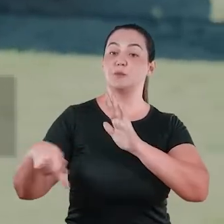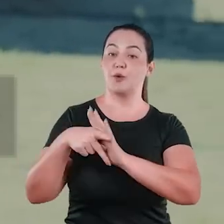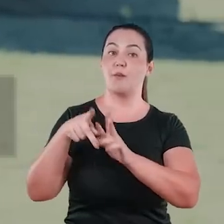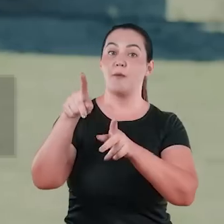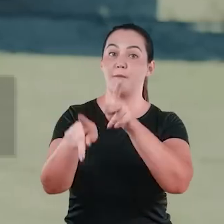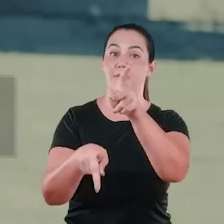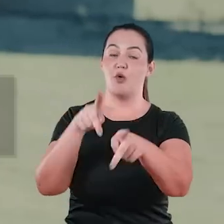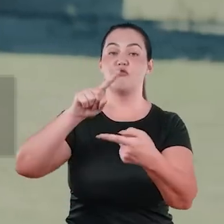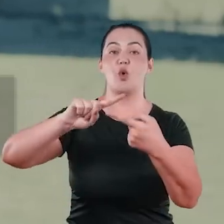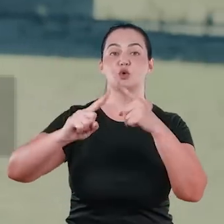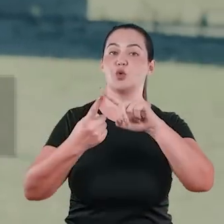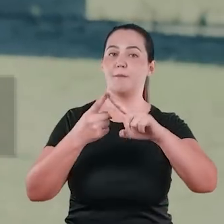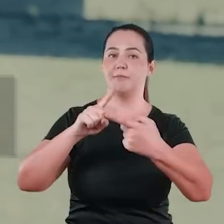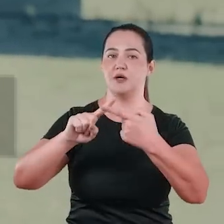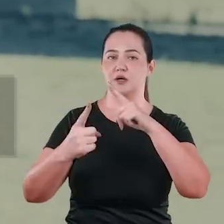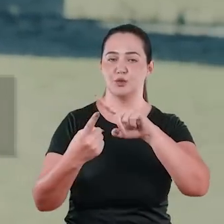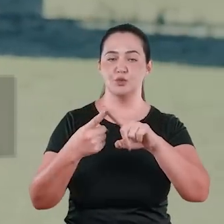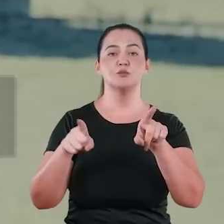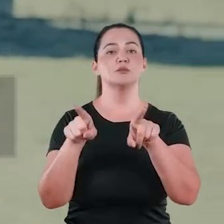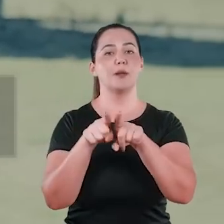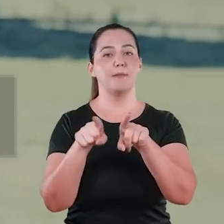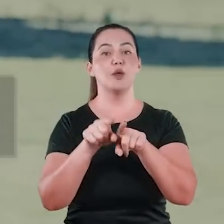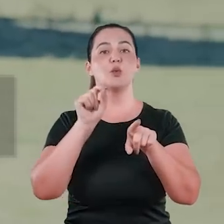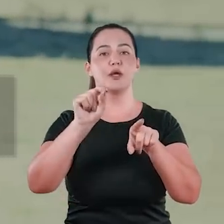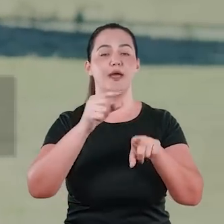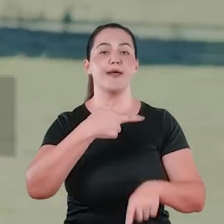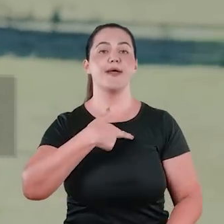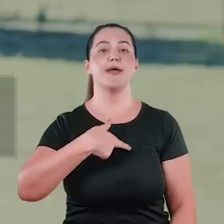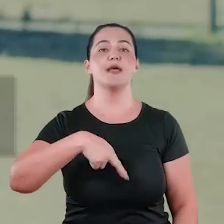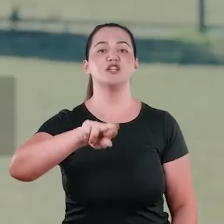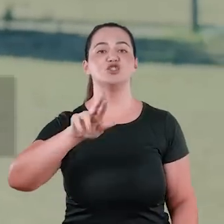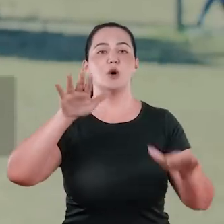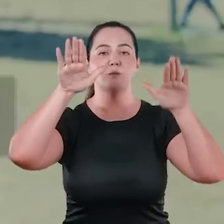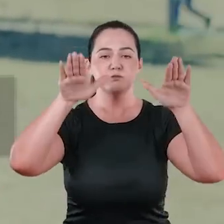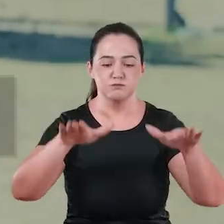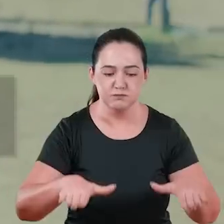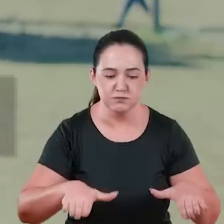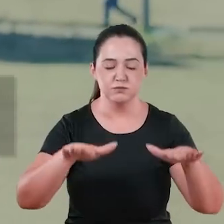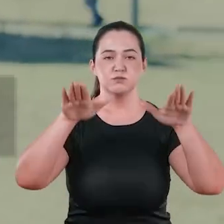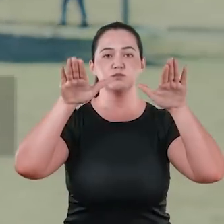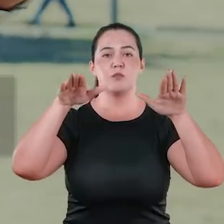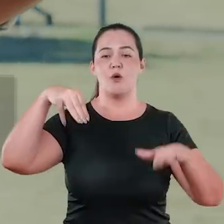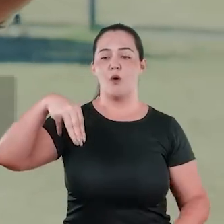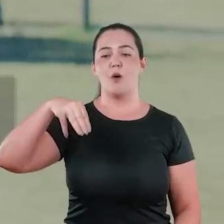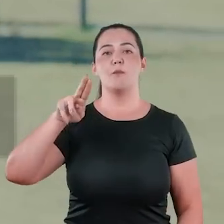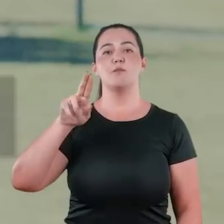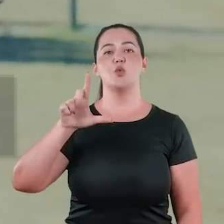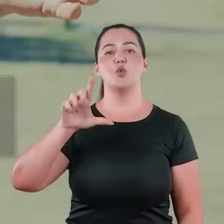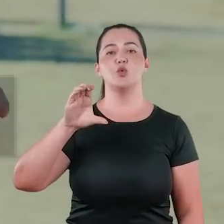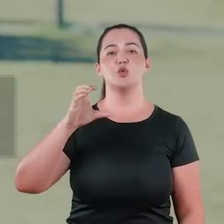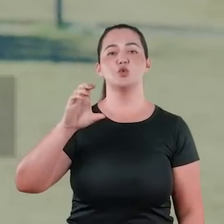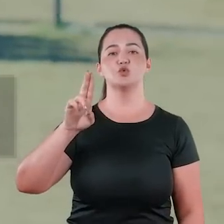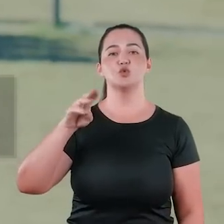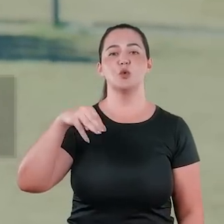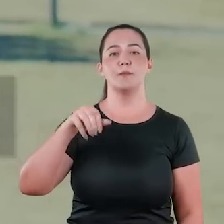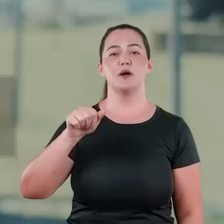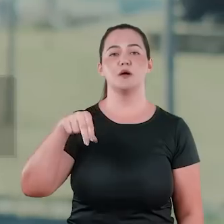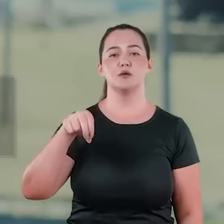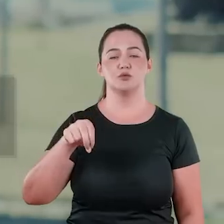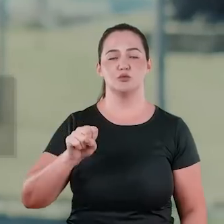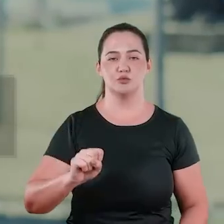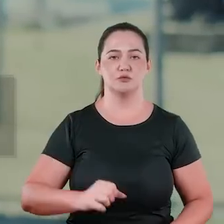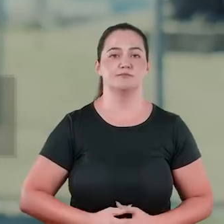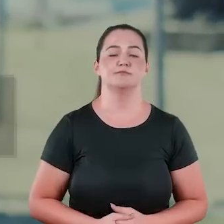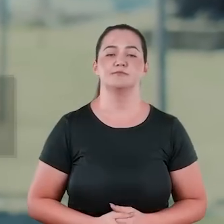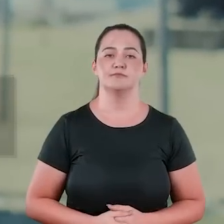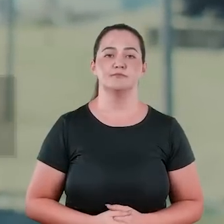otomanos, mas também uma cidade muçulmana, porque o cristianismo, que até então dominava a política local, perdeu vez.